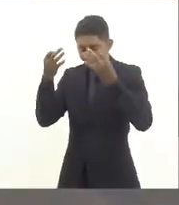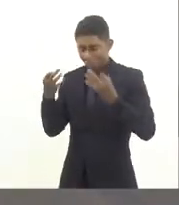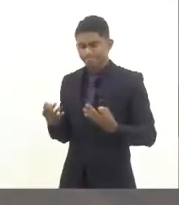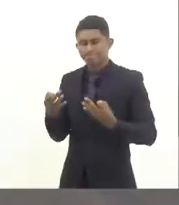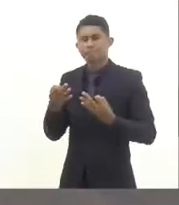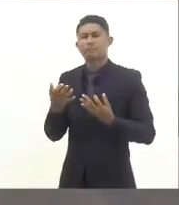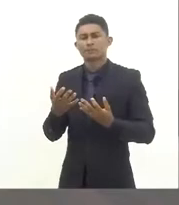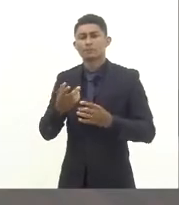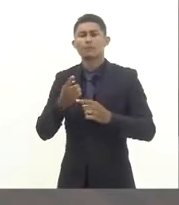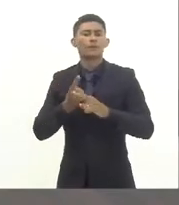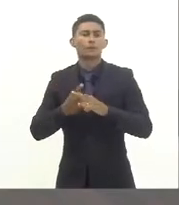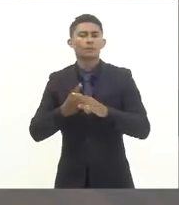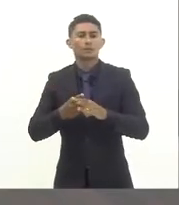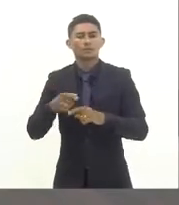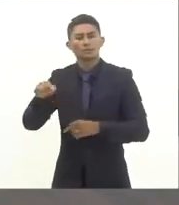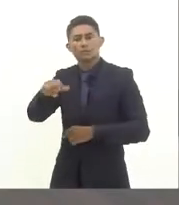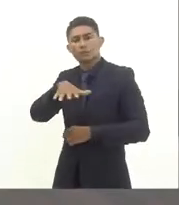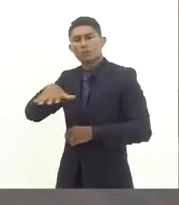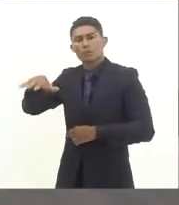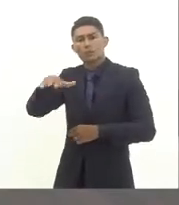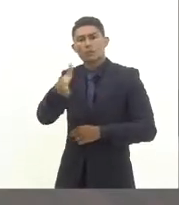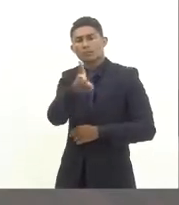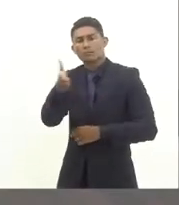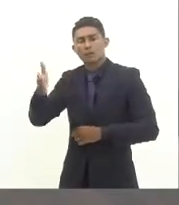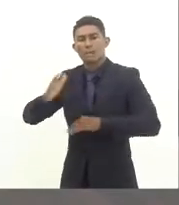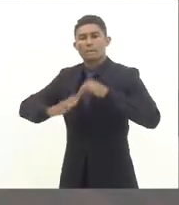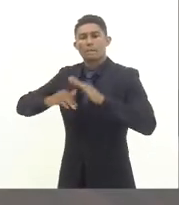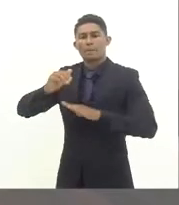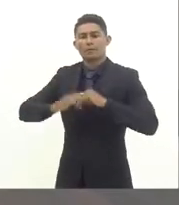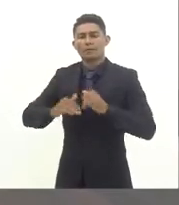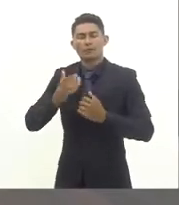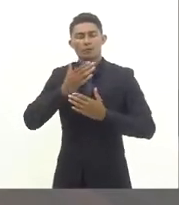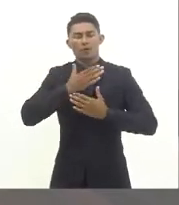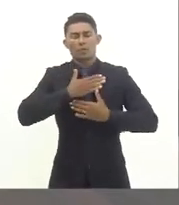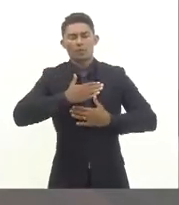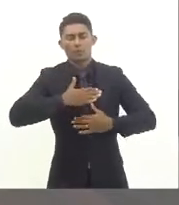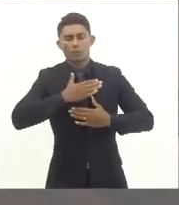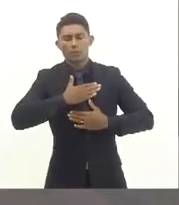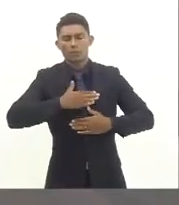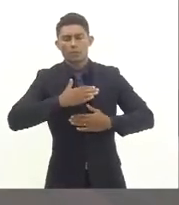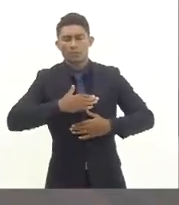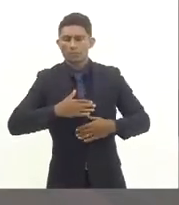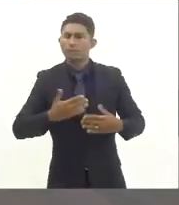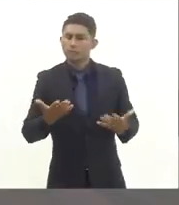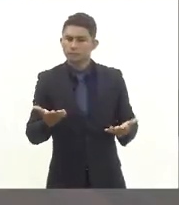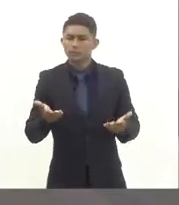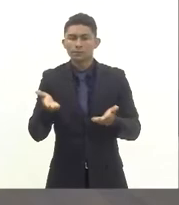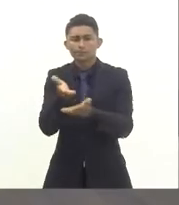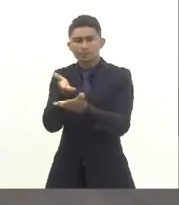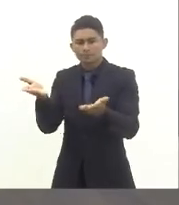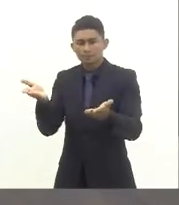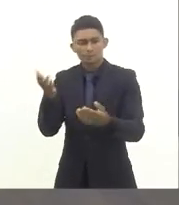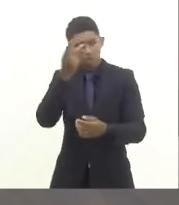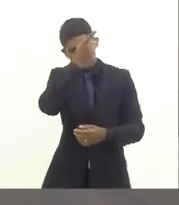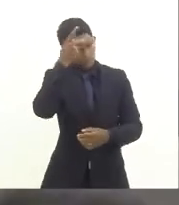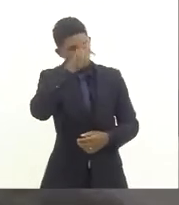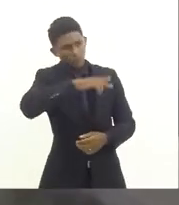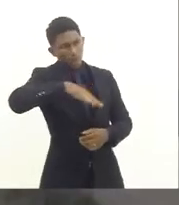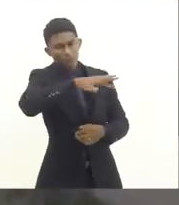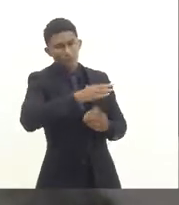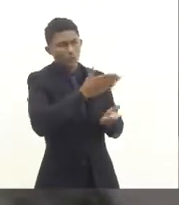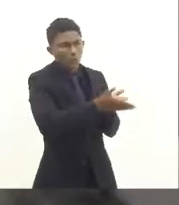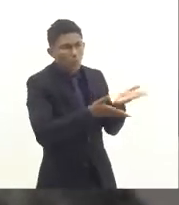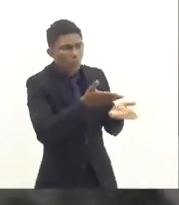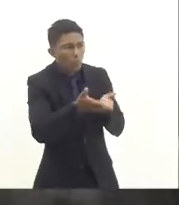desses profissionais possa ter adequadamente seus clãs poderá proporcionar a quem eles cuidam o